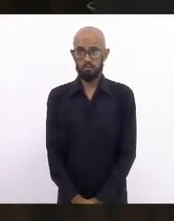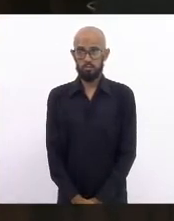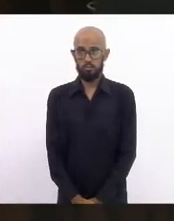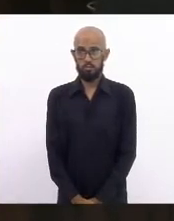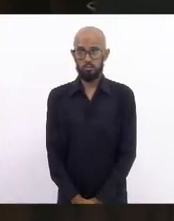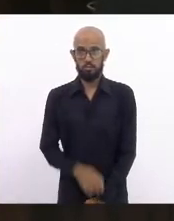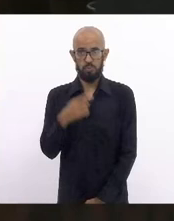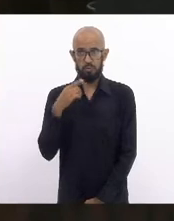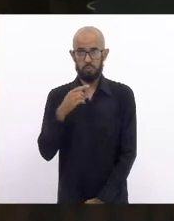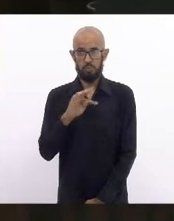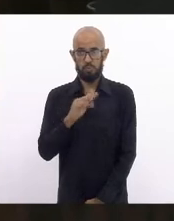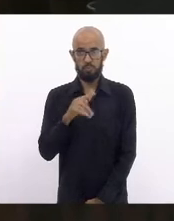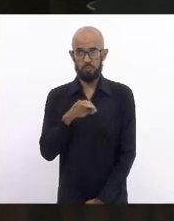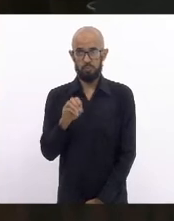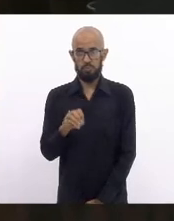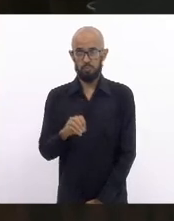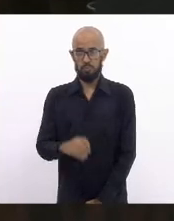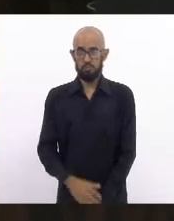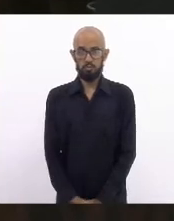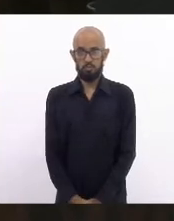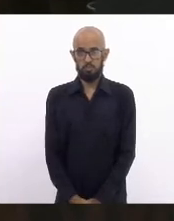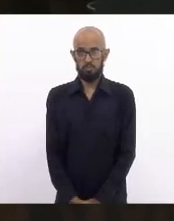Deputado Chico Machado.